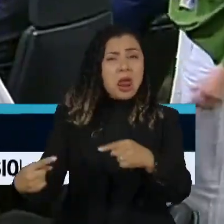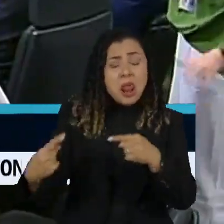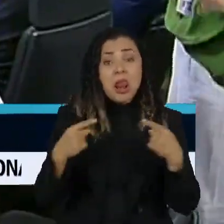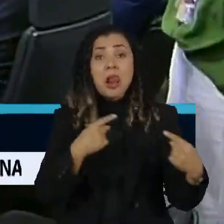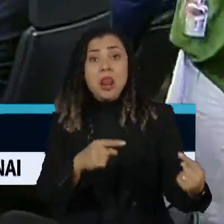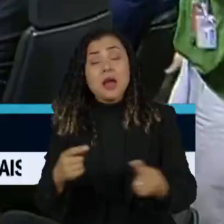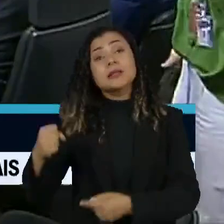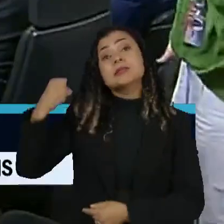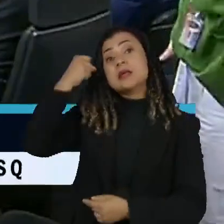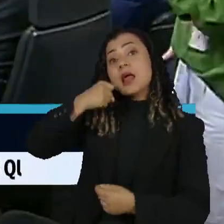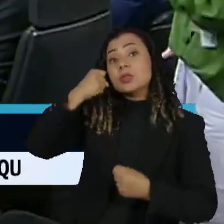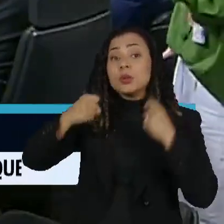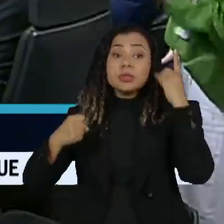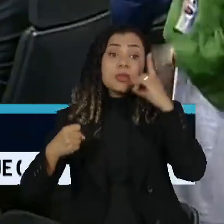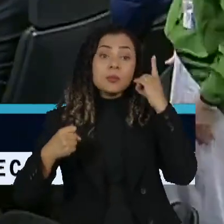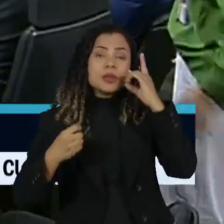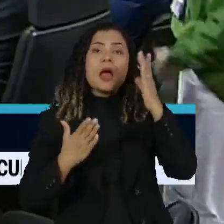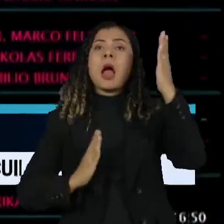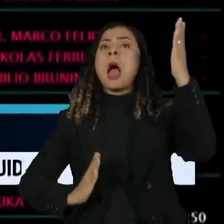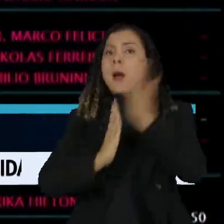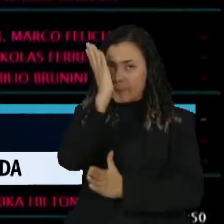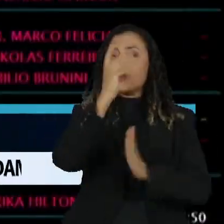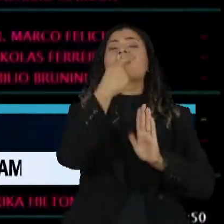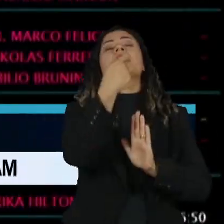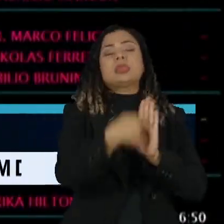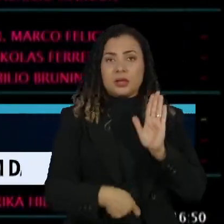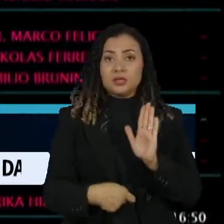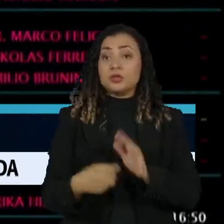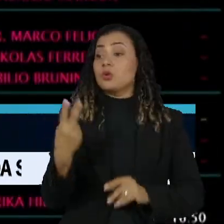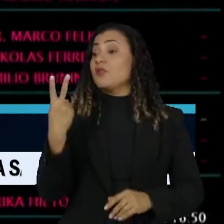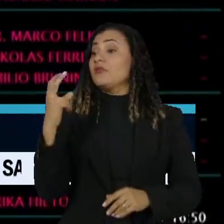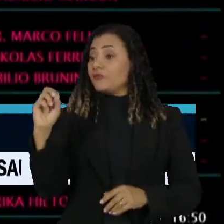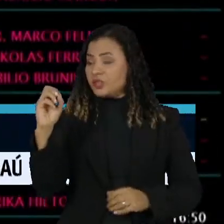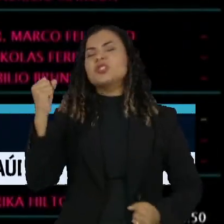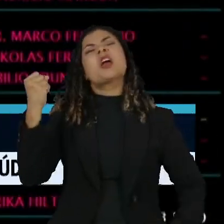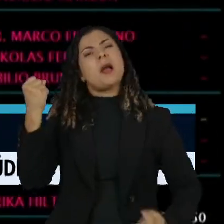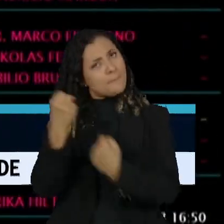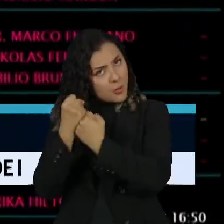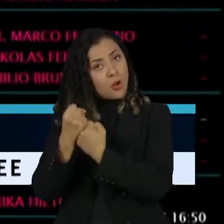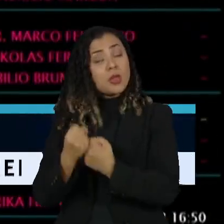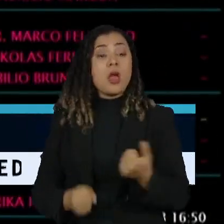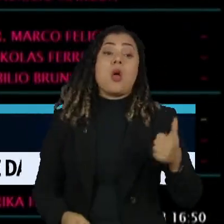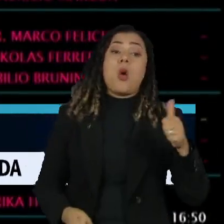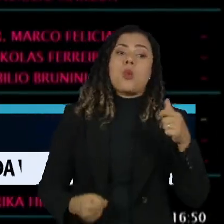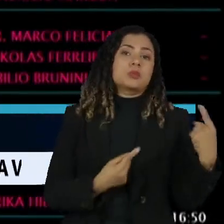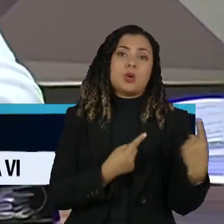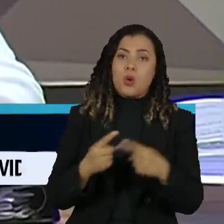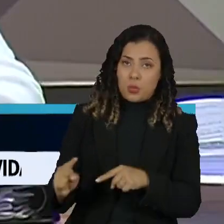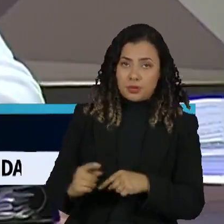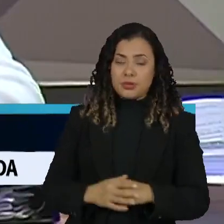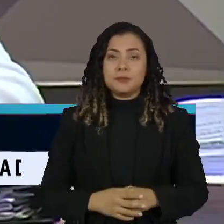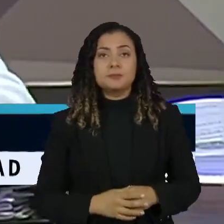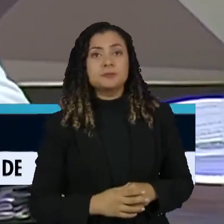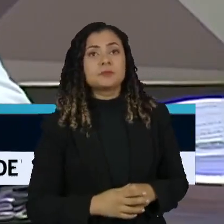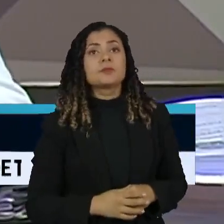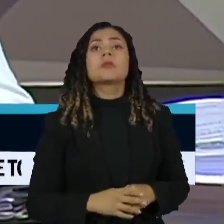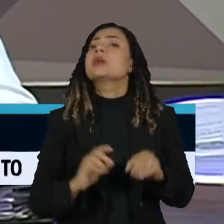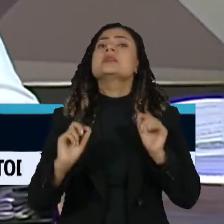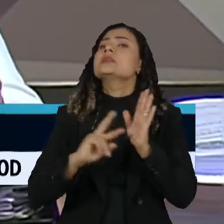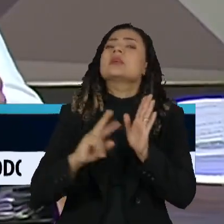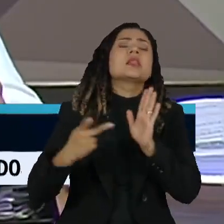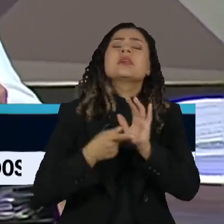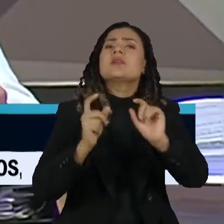e deputados aprovaram o relatório. 20 votos a favor e 11 contra. É a